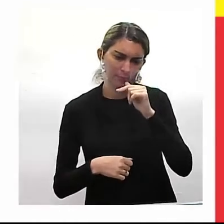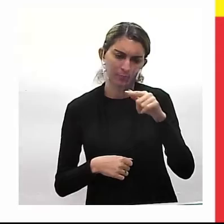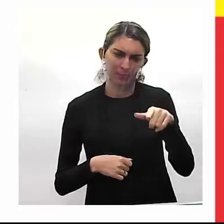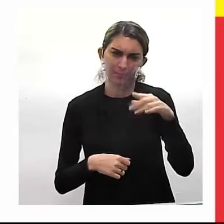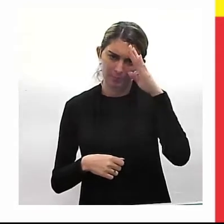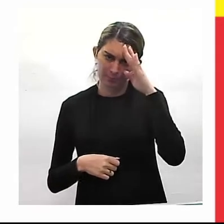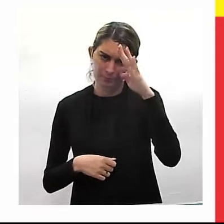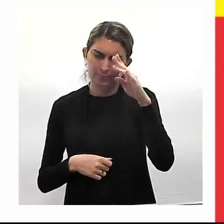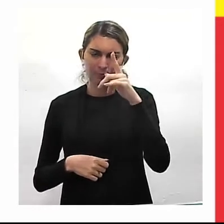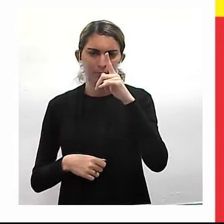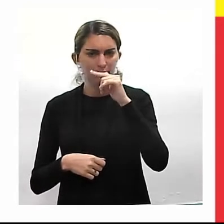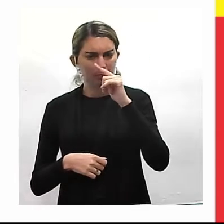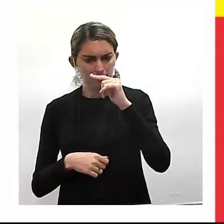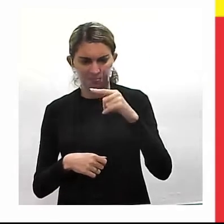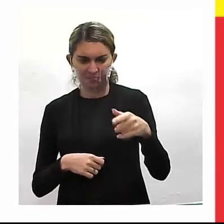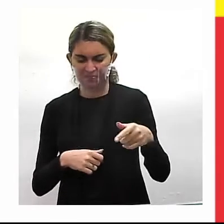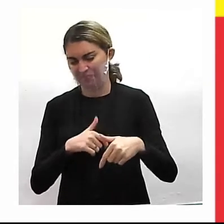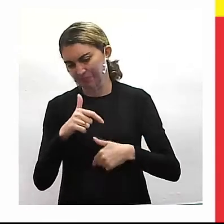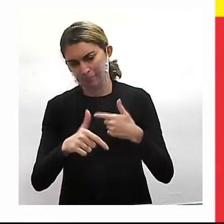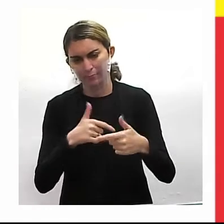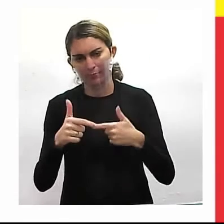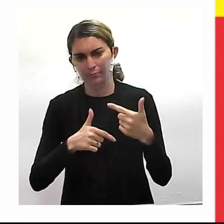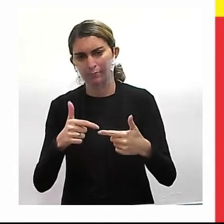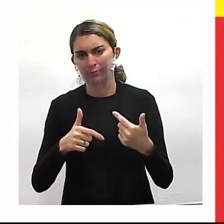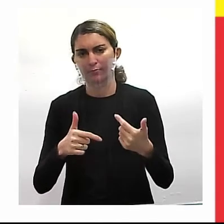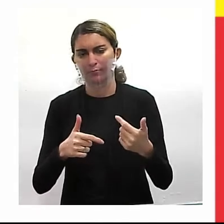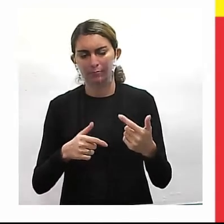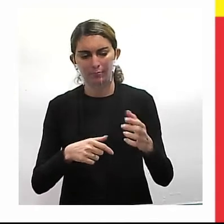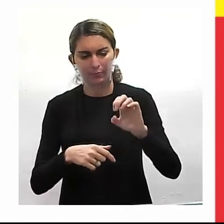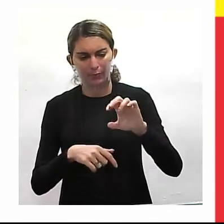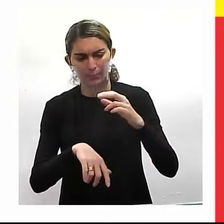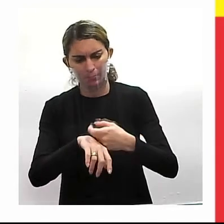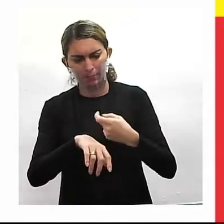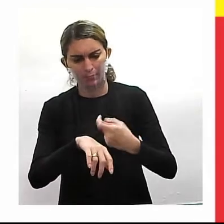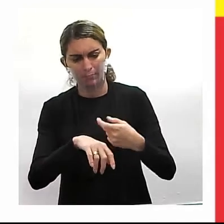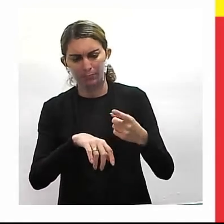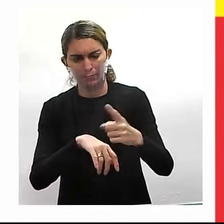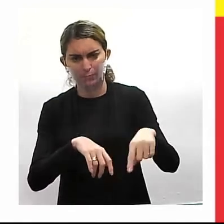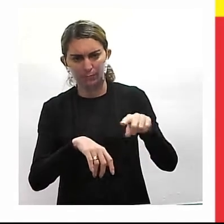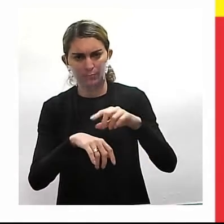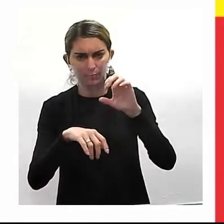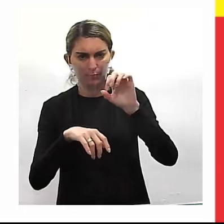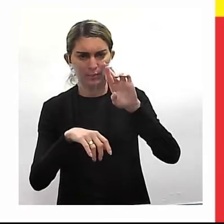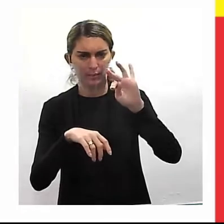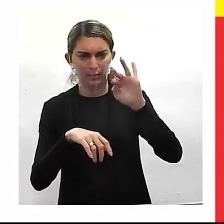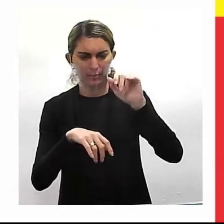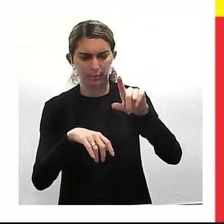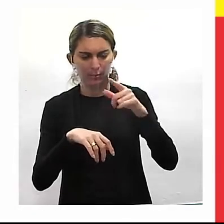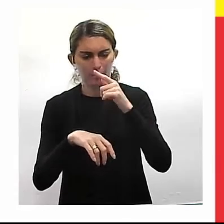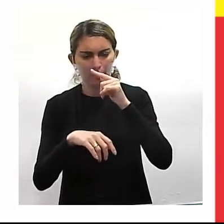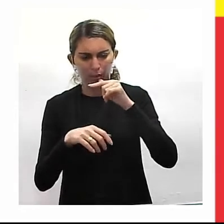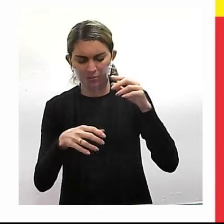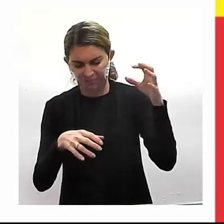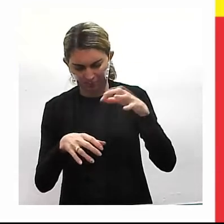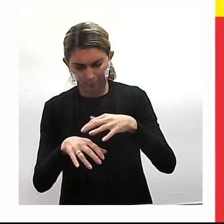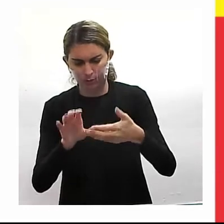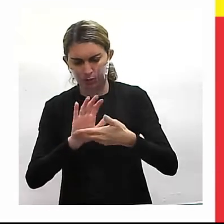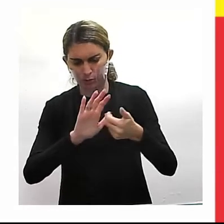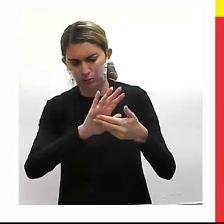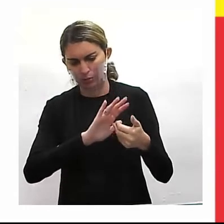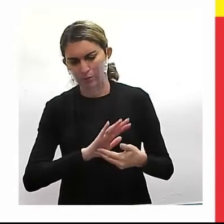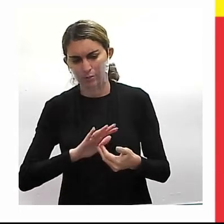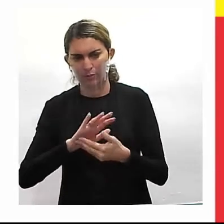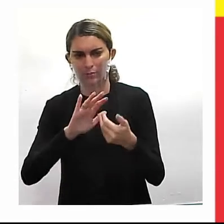ator principal que está trabalhando em cima desse cristal. Então, eu estou colocando água para retirar íons